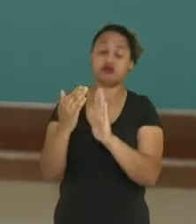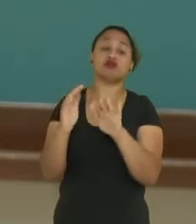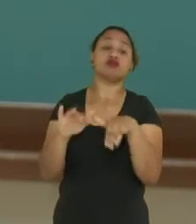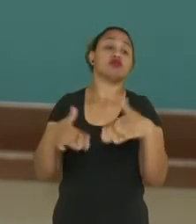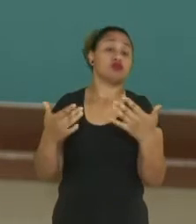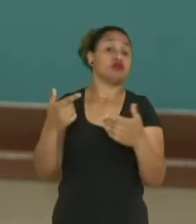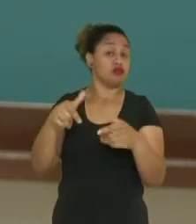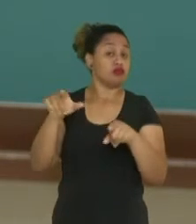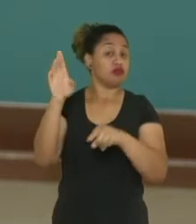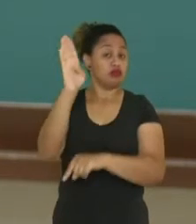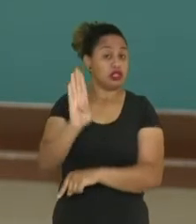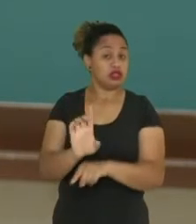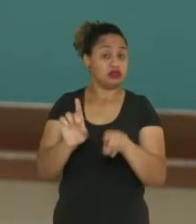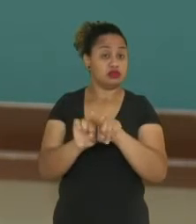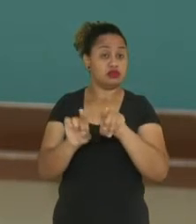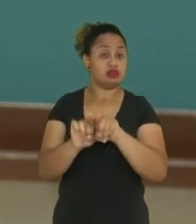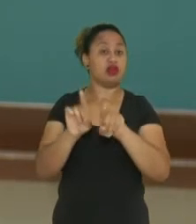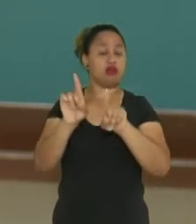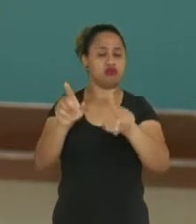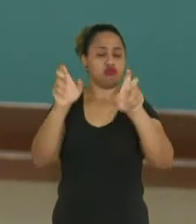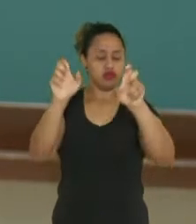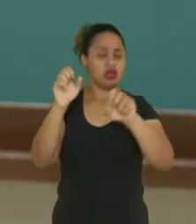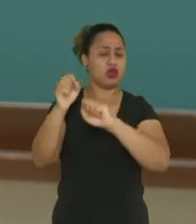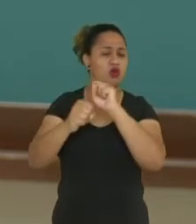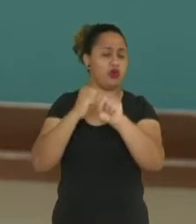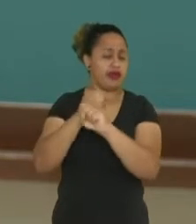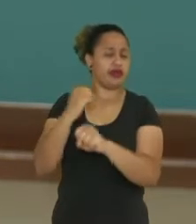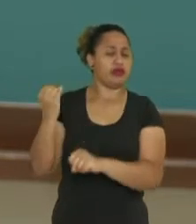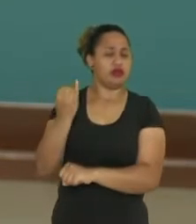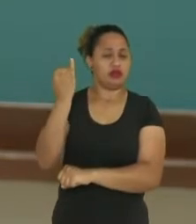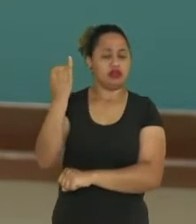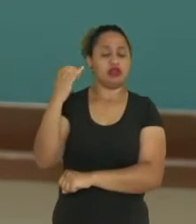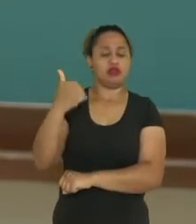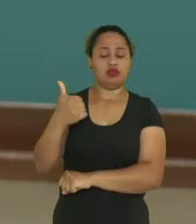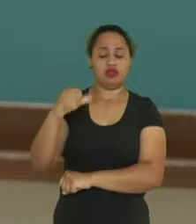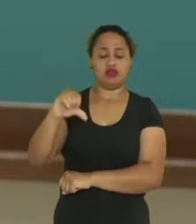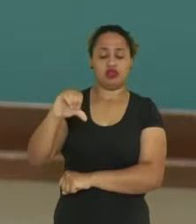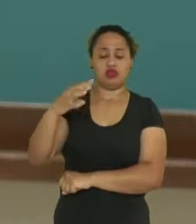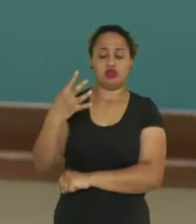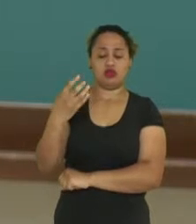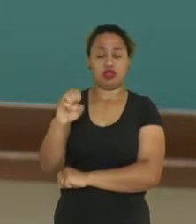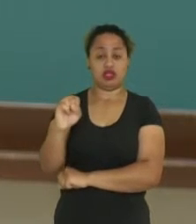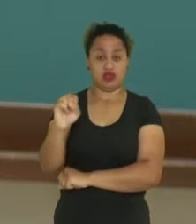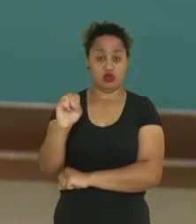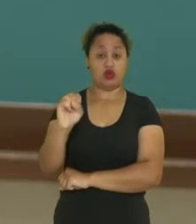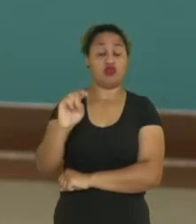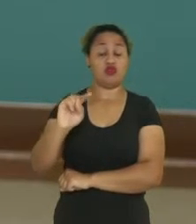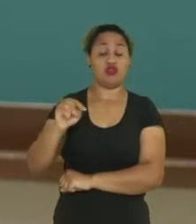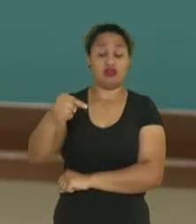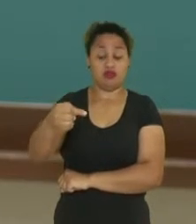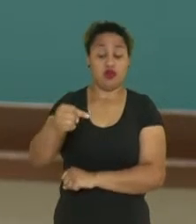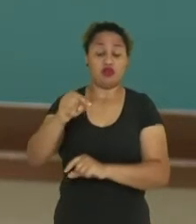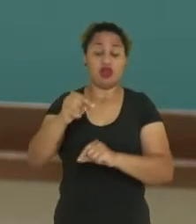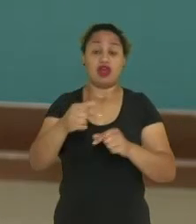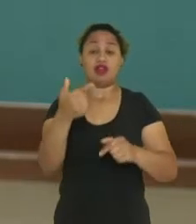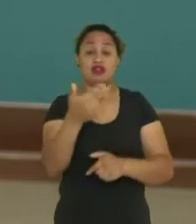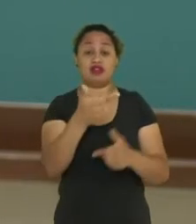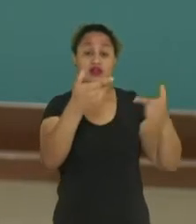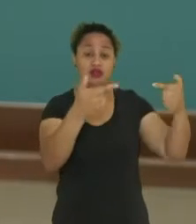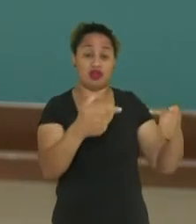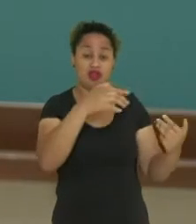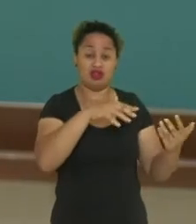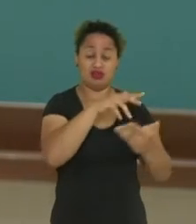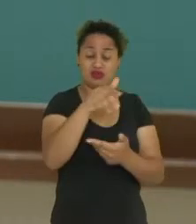é bastante importante. Em 1948 é o pós-Segunda Guerra Mundial, onde uma guerra muito